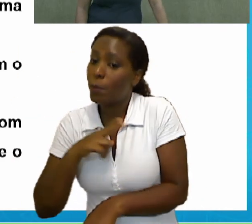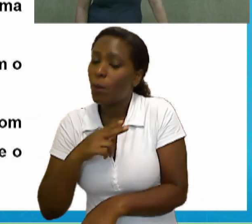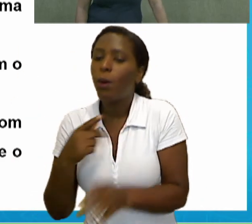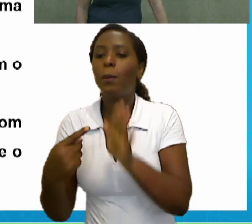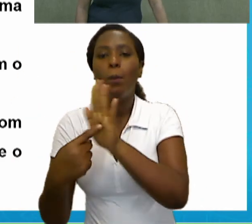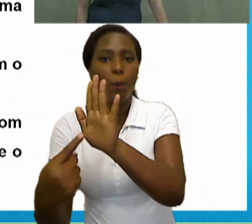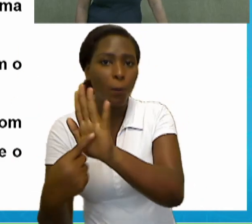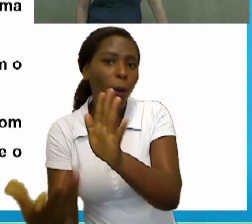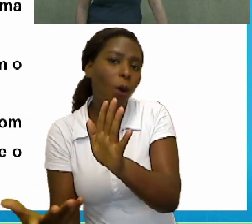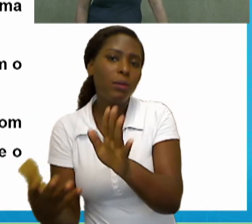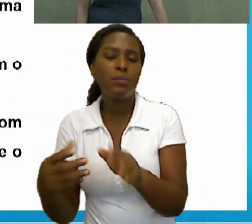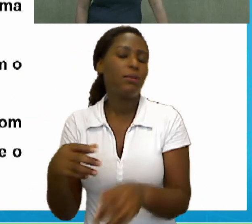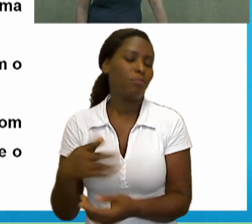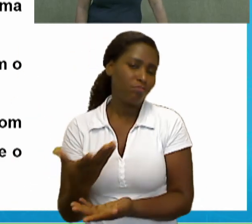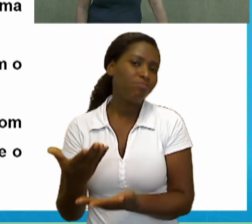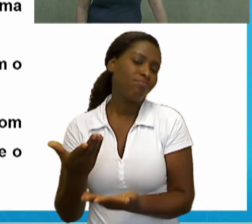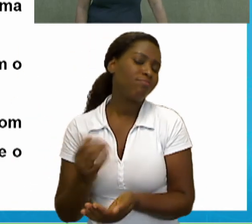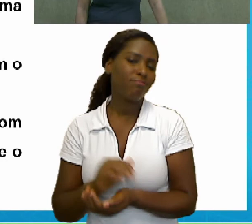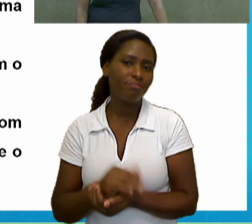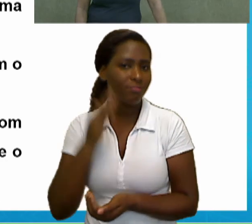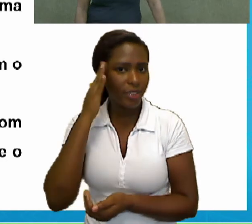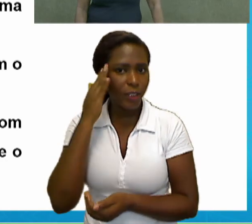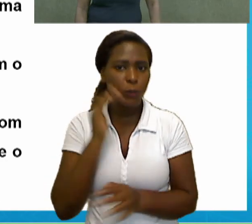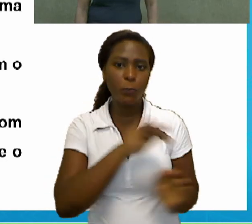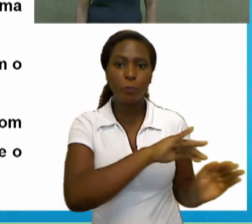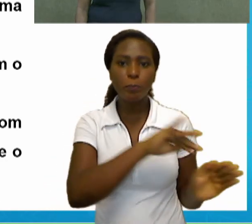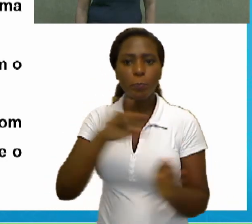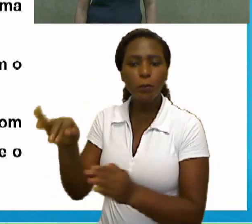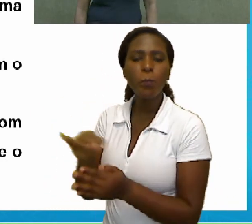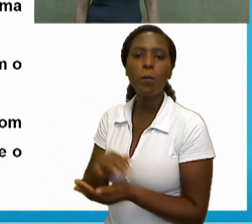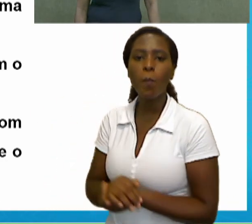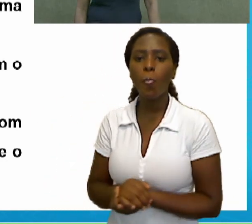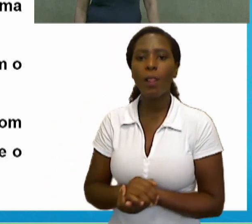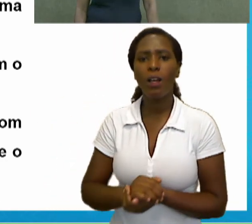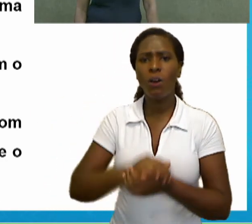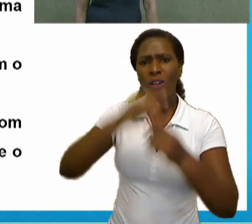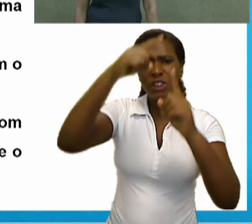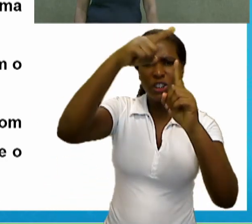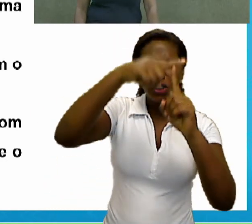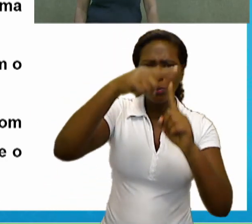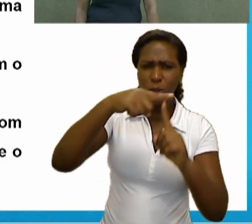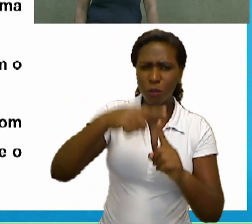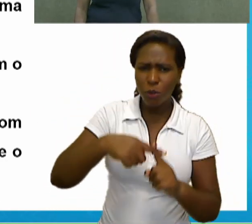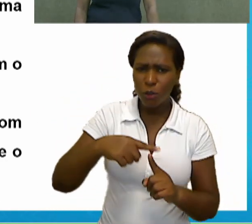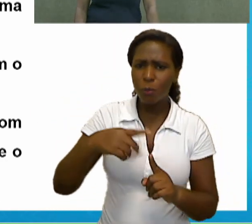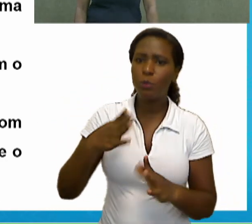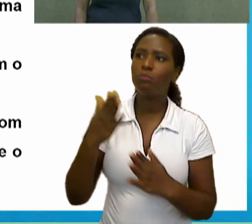Tipos de reportagem. As reportagens podem ser